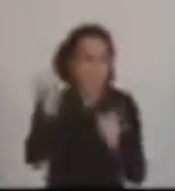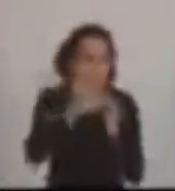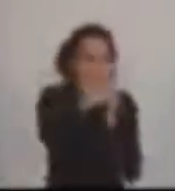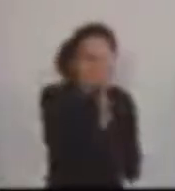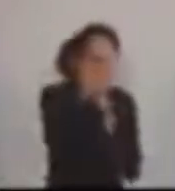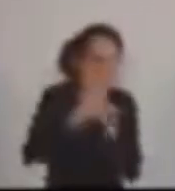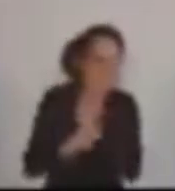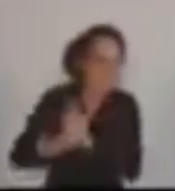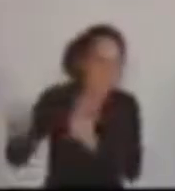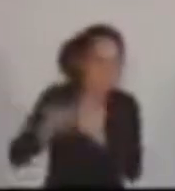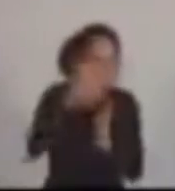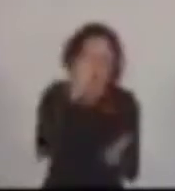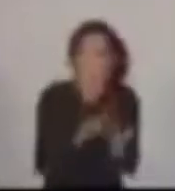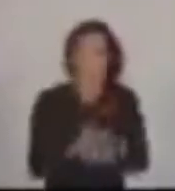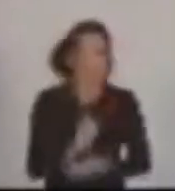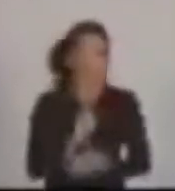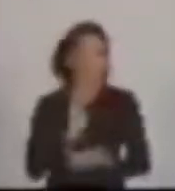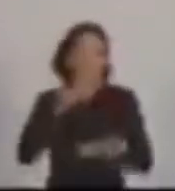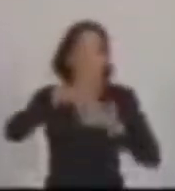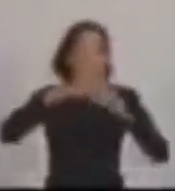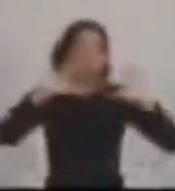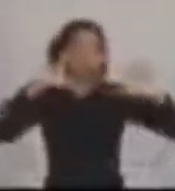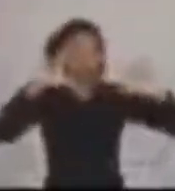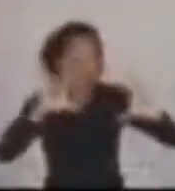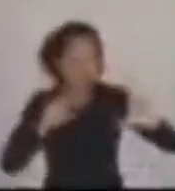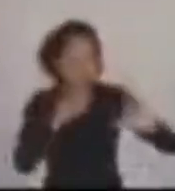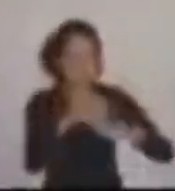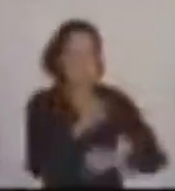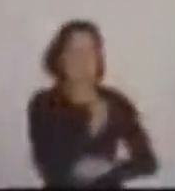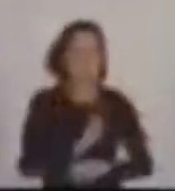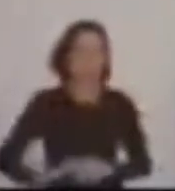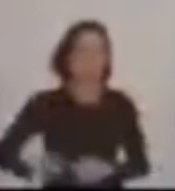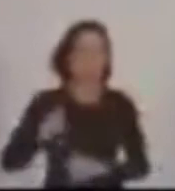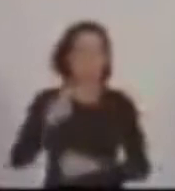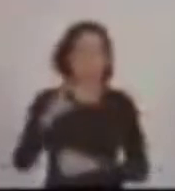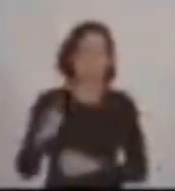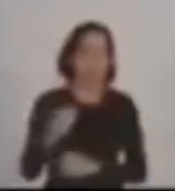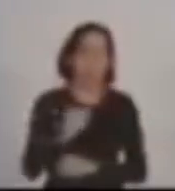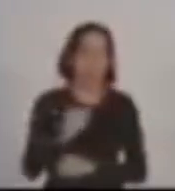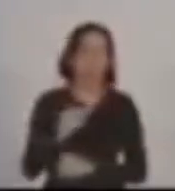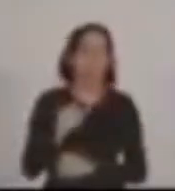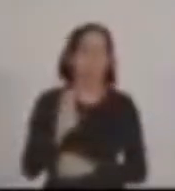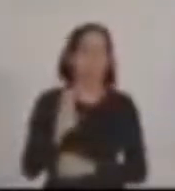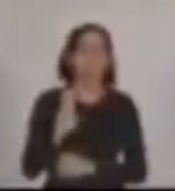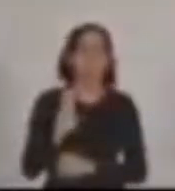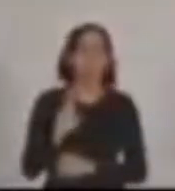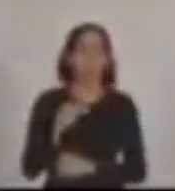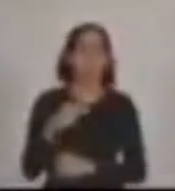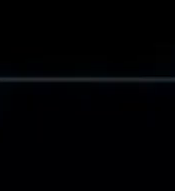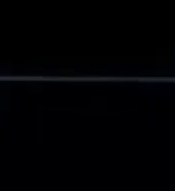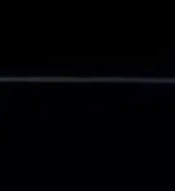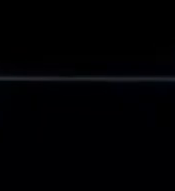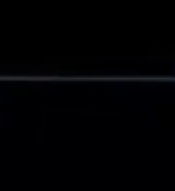Cachoeiro. E está aqui com o governador, ex-governador Albuino. Obrigado.